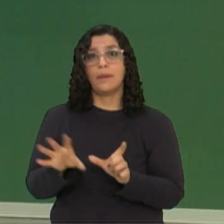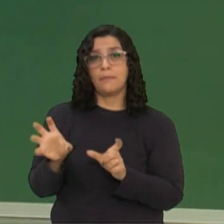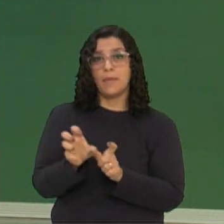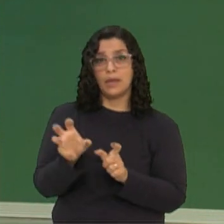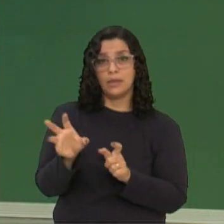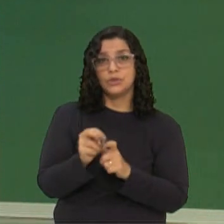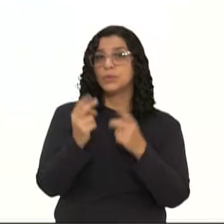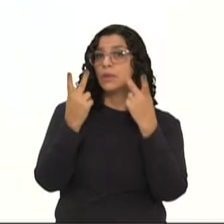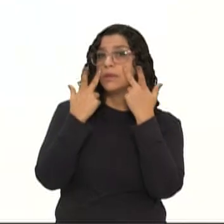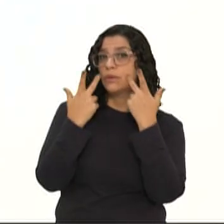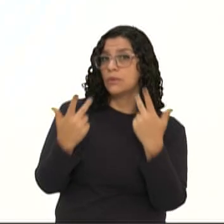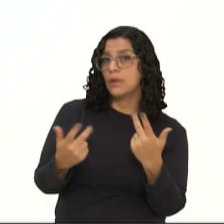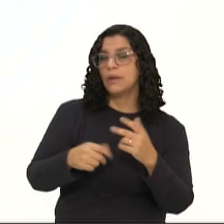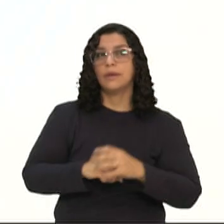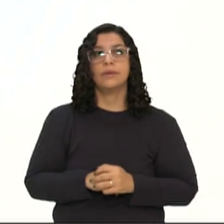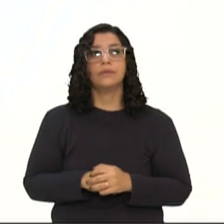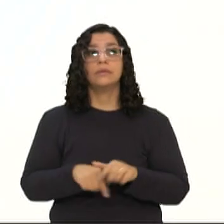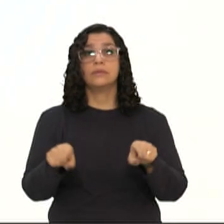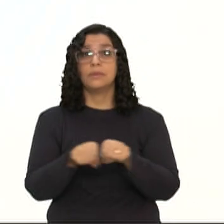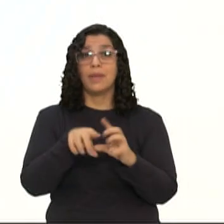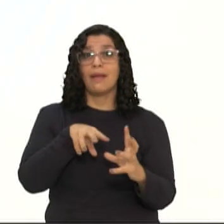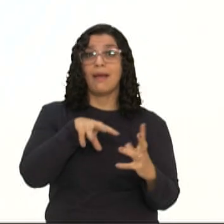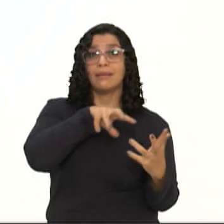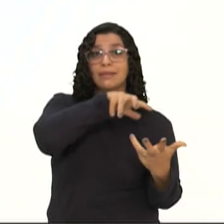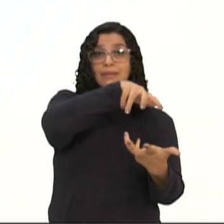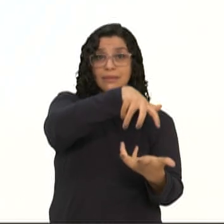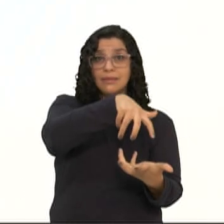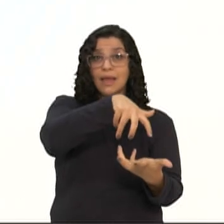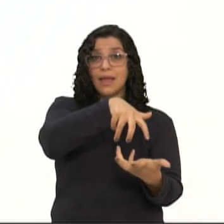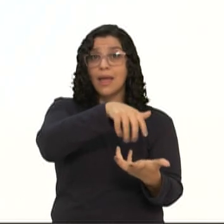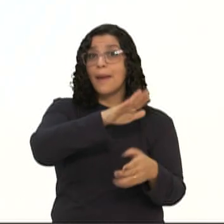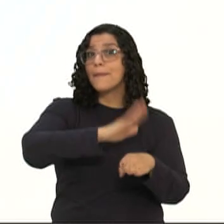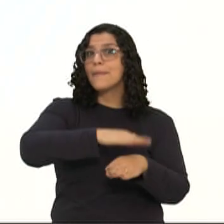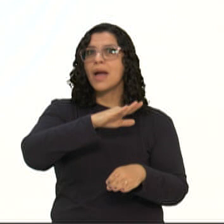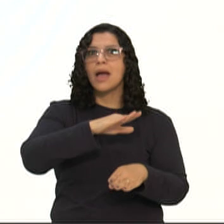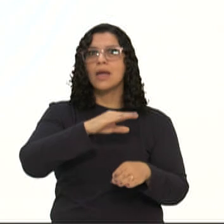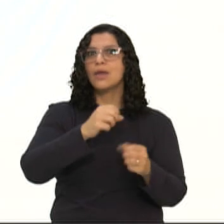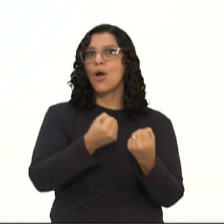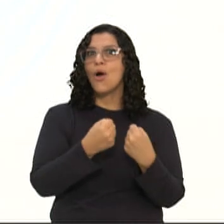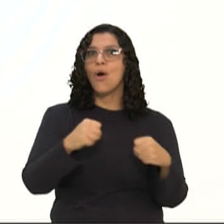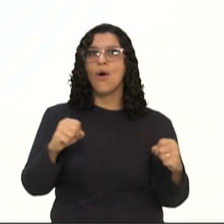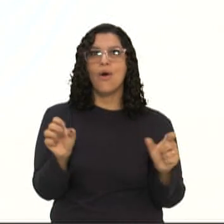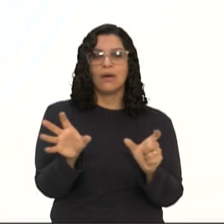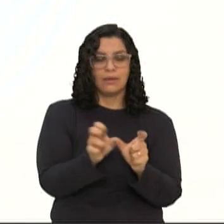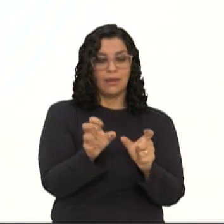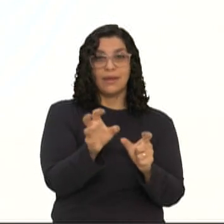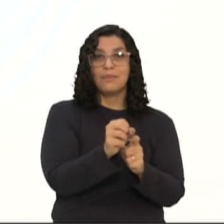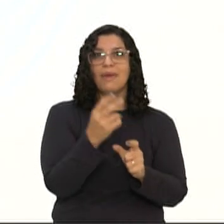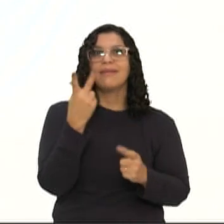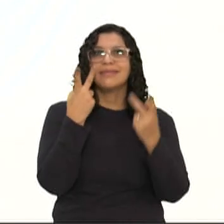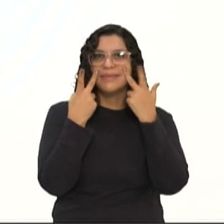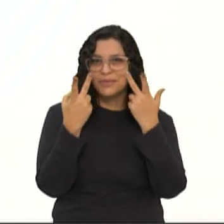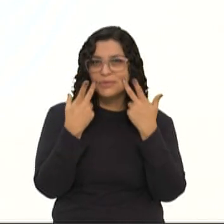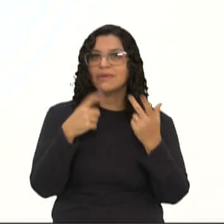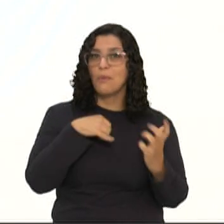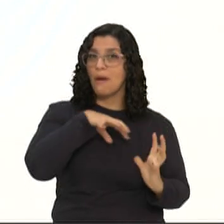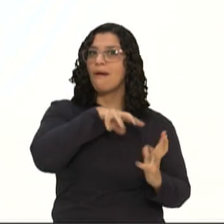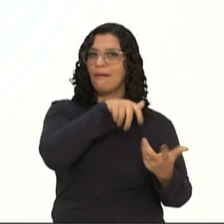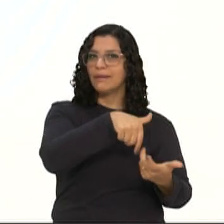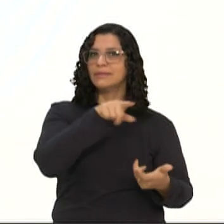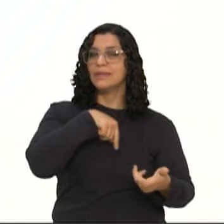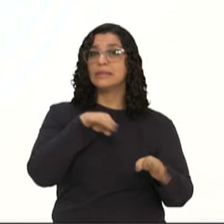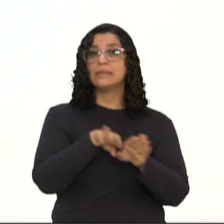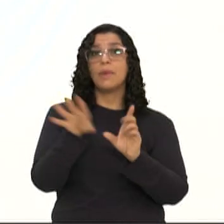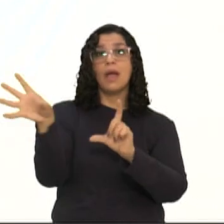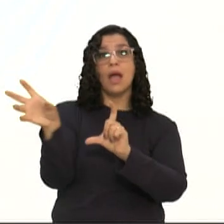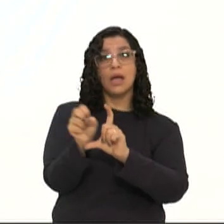magnetismo natural, a Terra como o maior ímã natural, a indução magnética, a